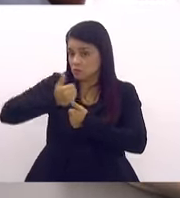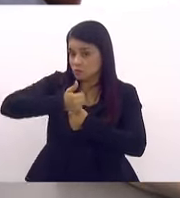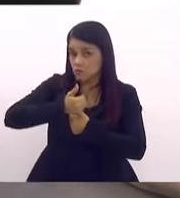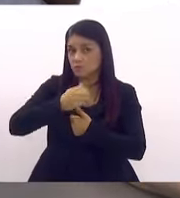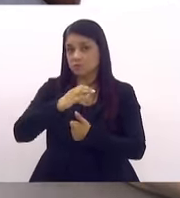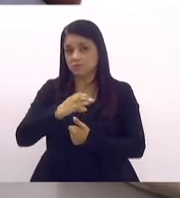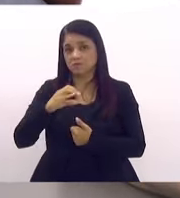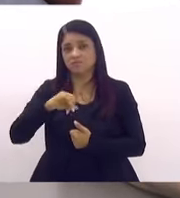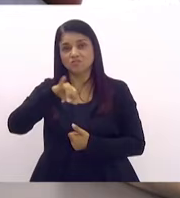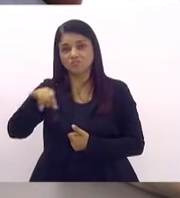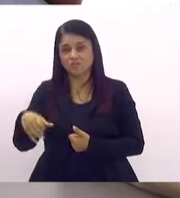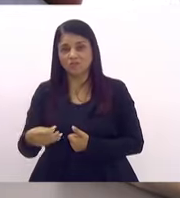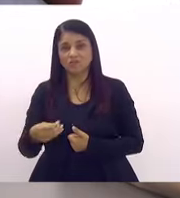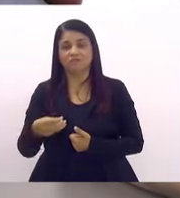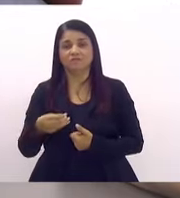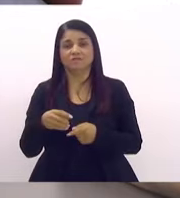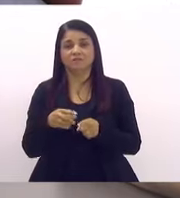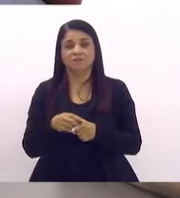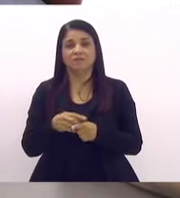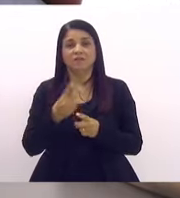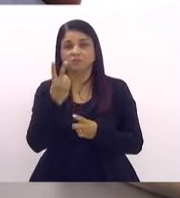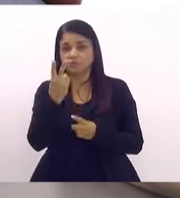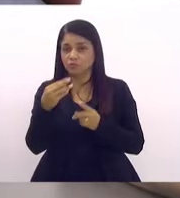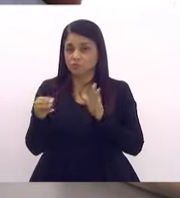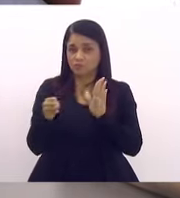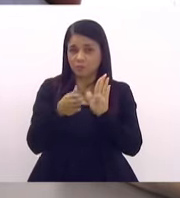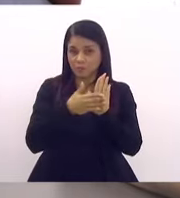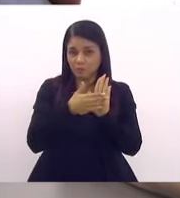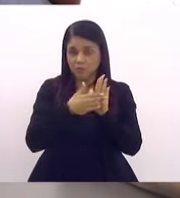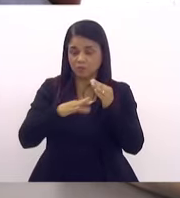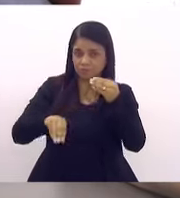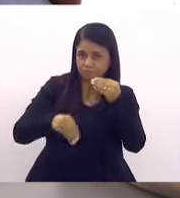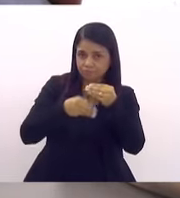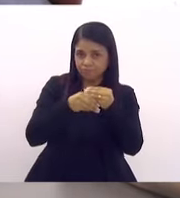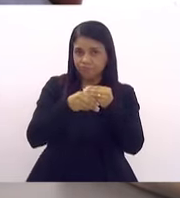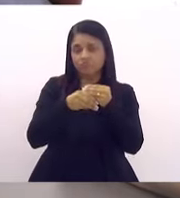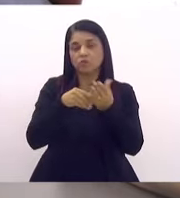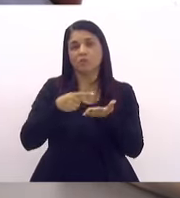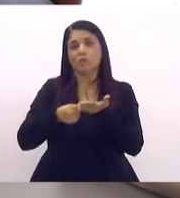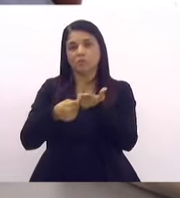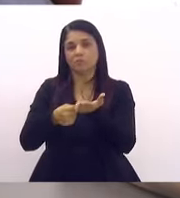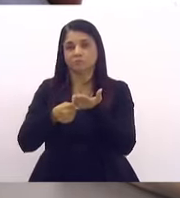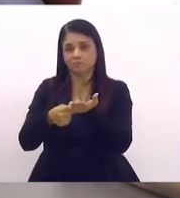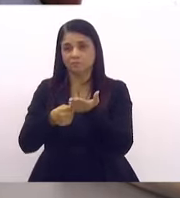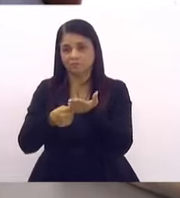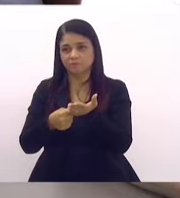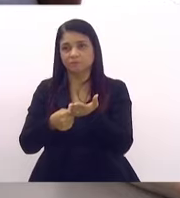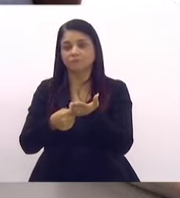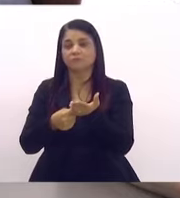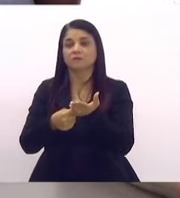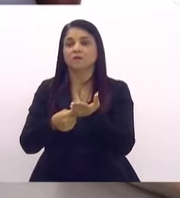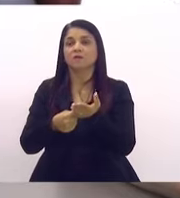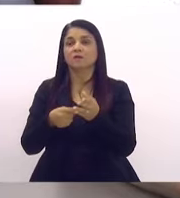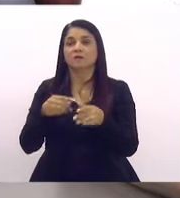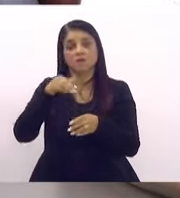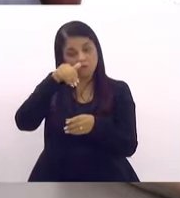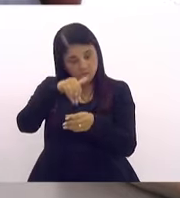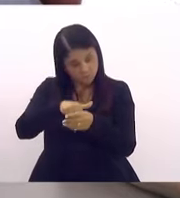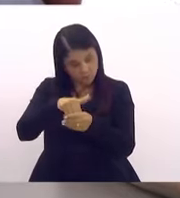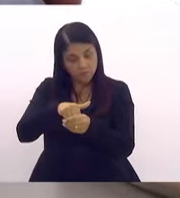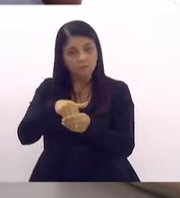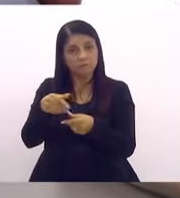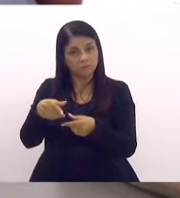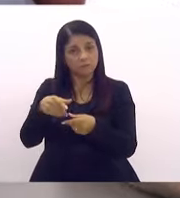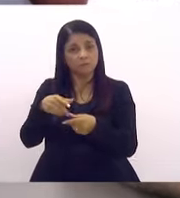CCJ, com essas duas propostas de conciliação, e que votemos ainda assim, a deputada